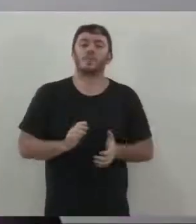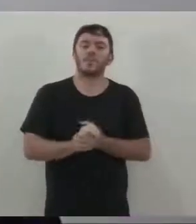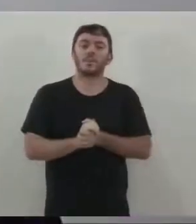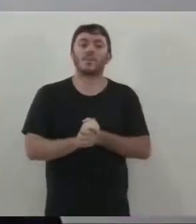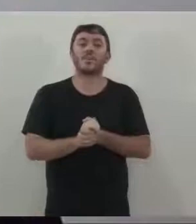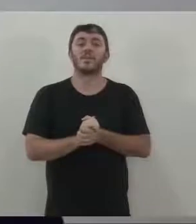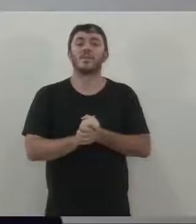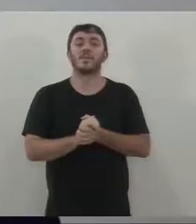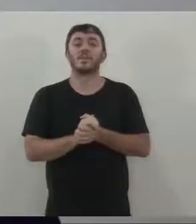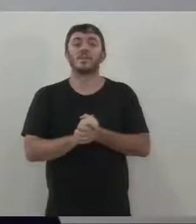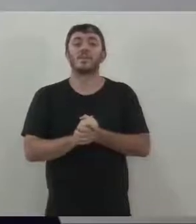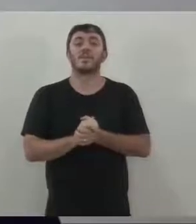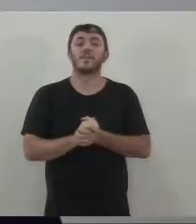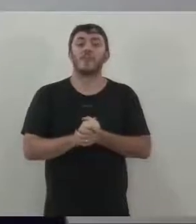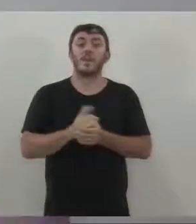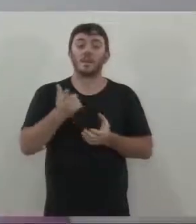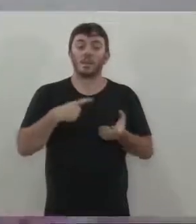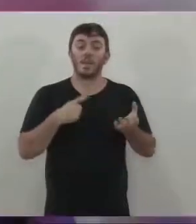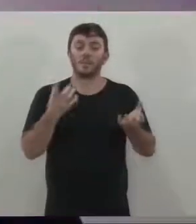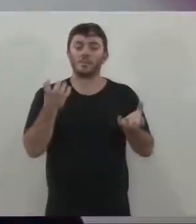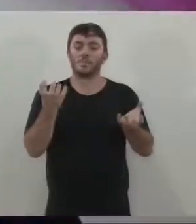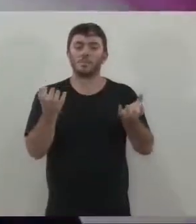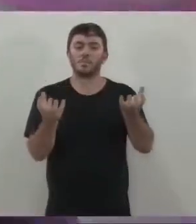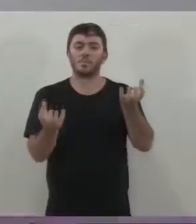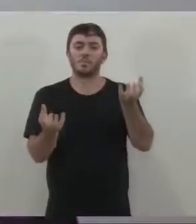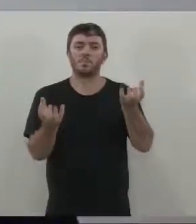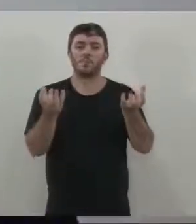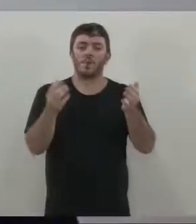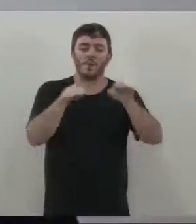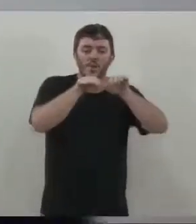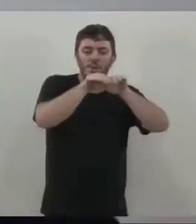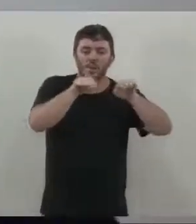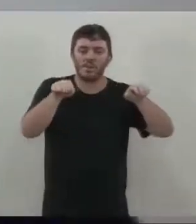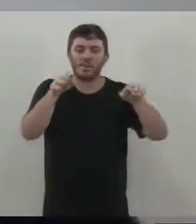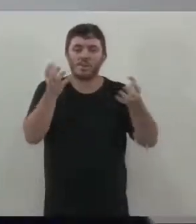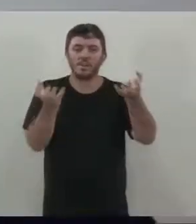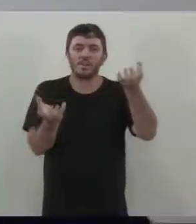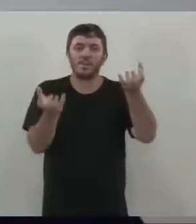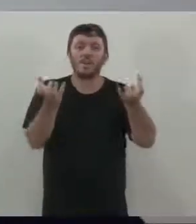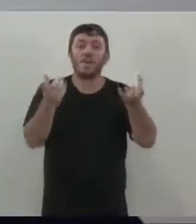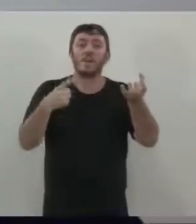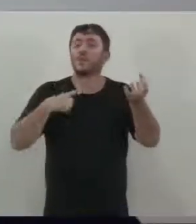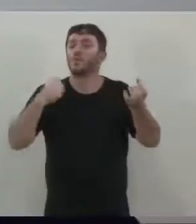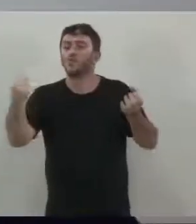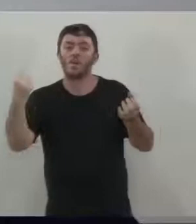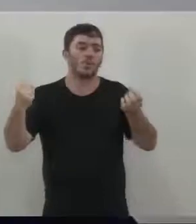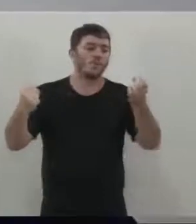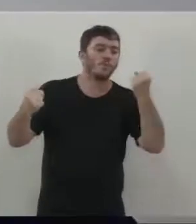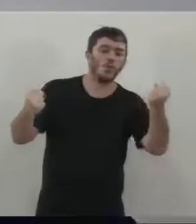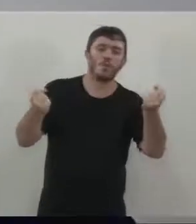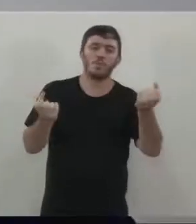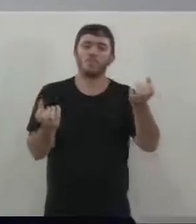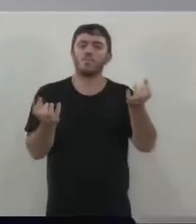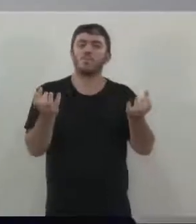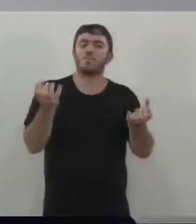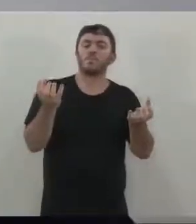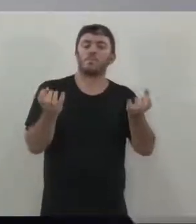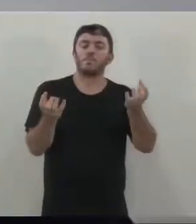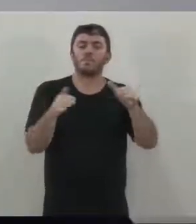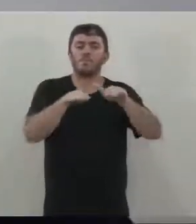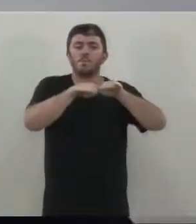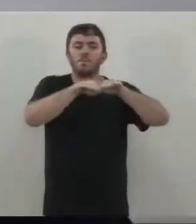e ela é nivelada. A balança simboliza o equilíbrio das forças desencadeadas,